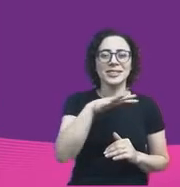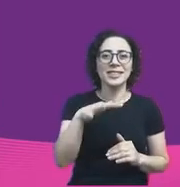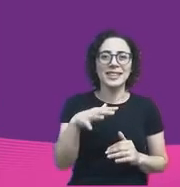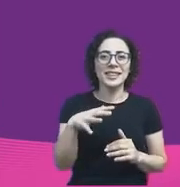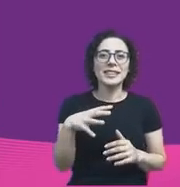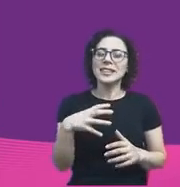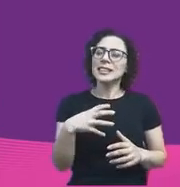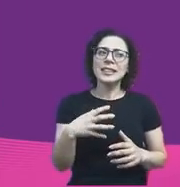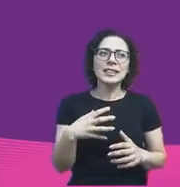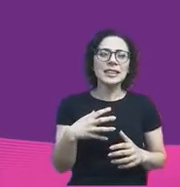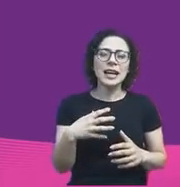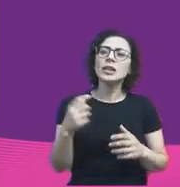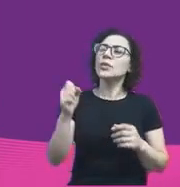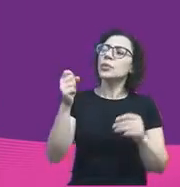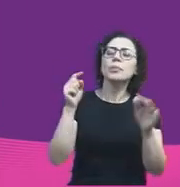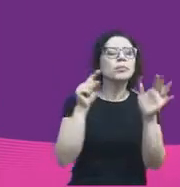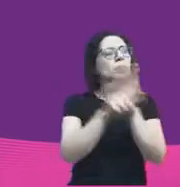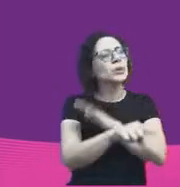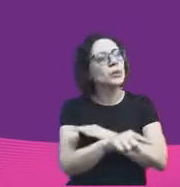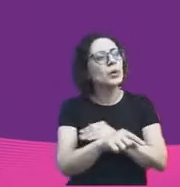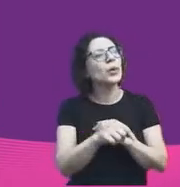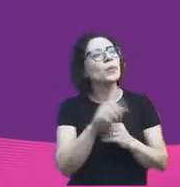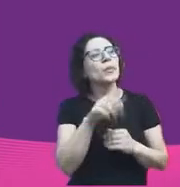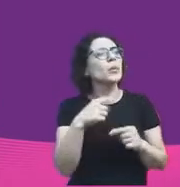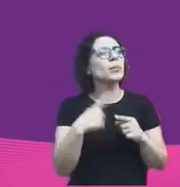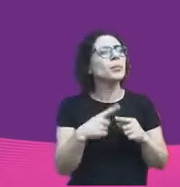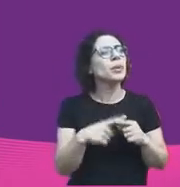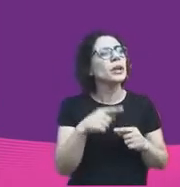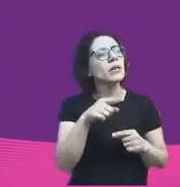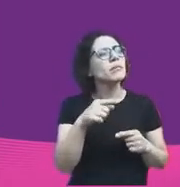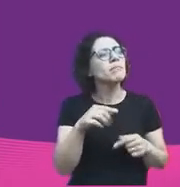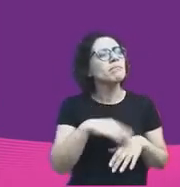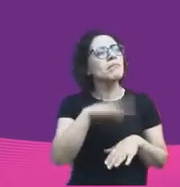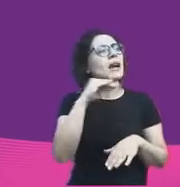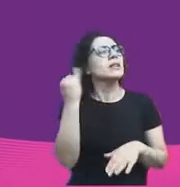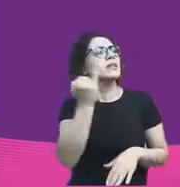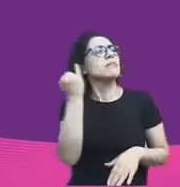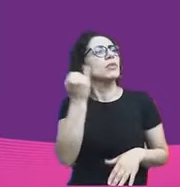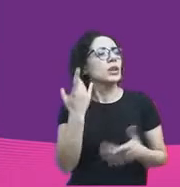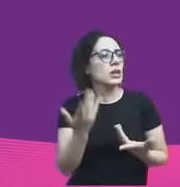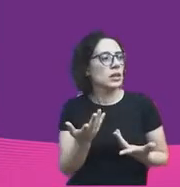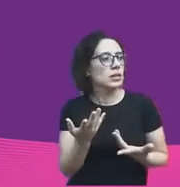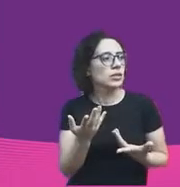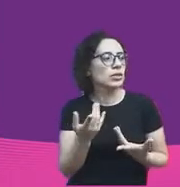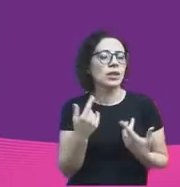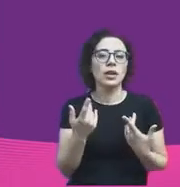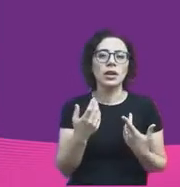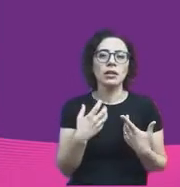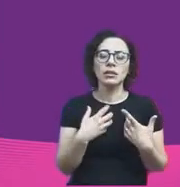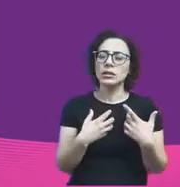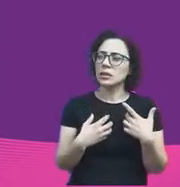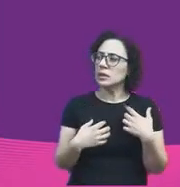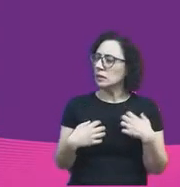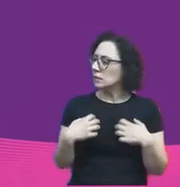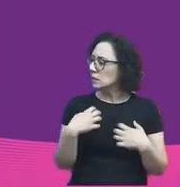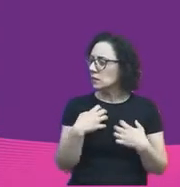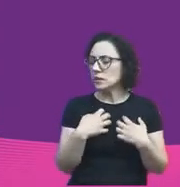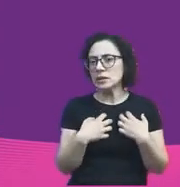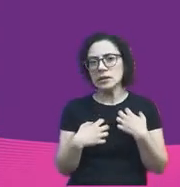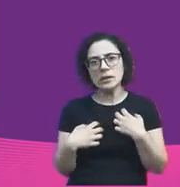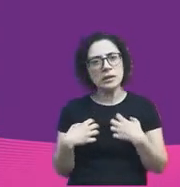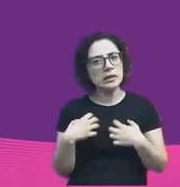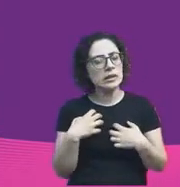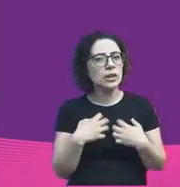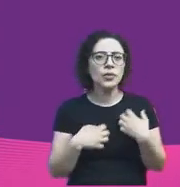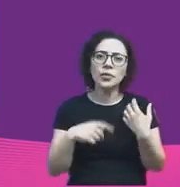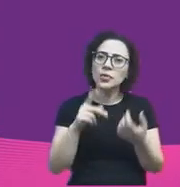e pede para o Mazzarelli, ele quer fazer uma pesquisa sobre isso, e pede para o Mazzarelli ajudá-lo, e os dois se